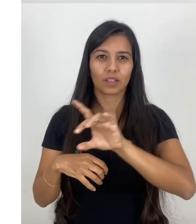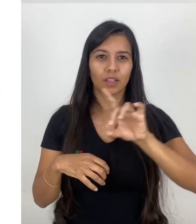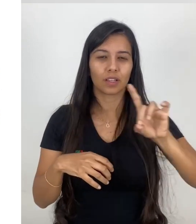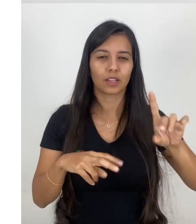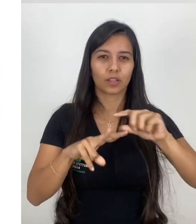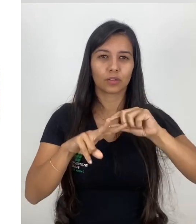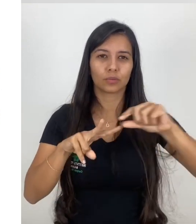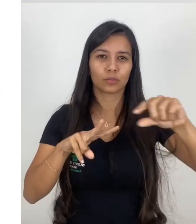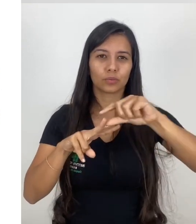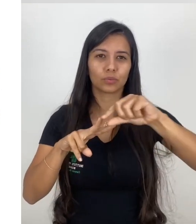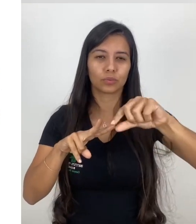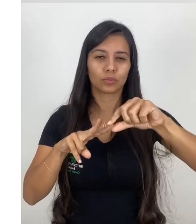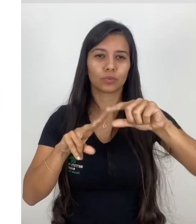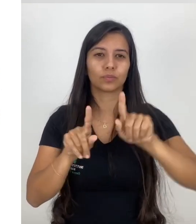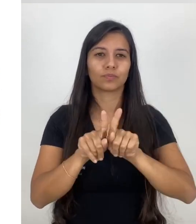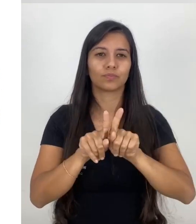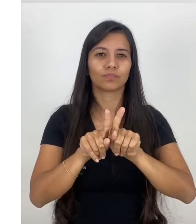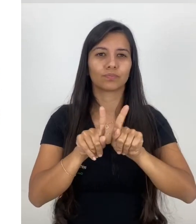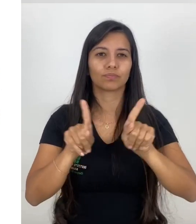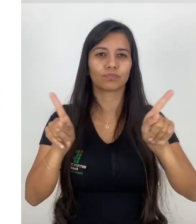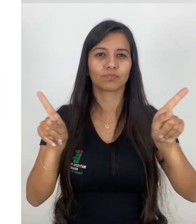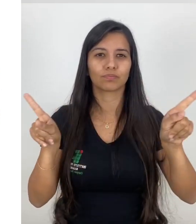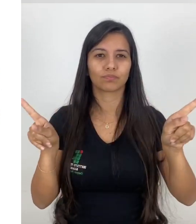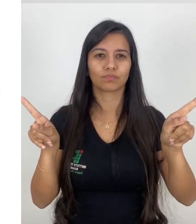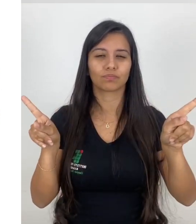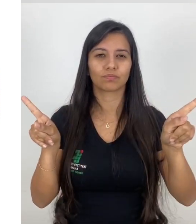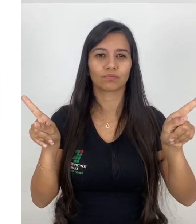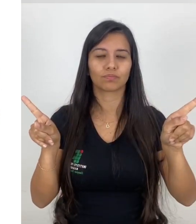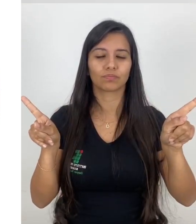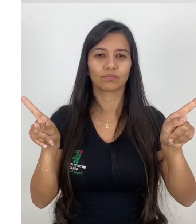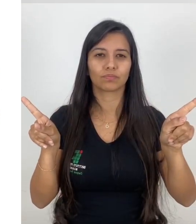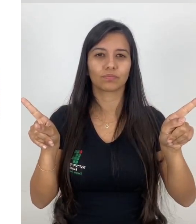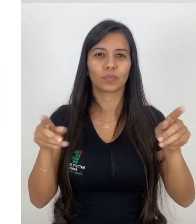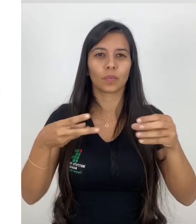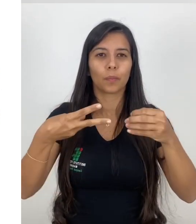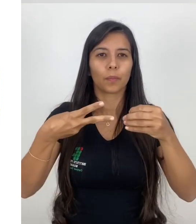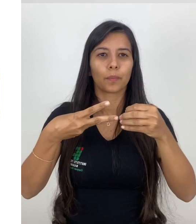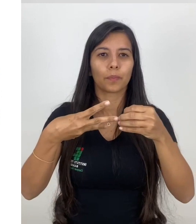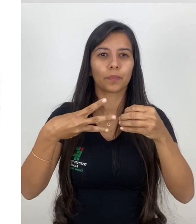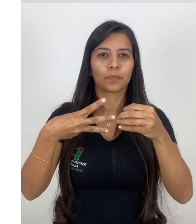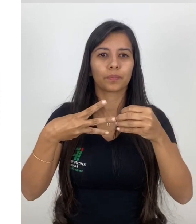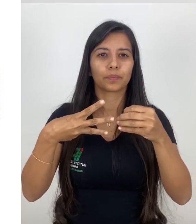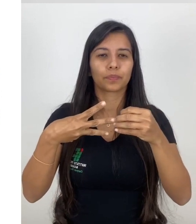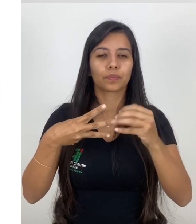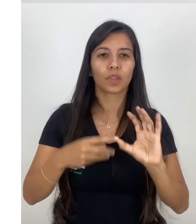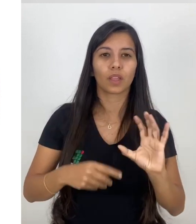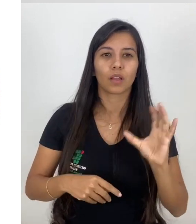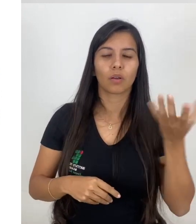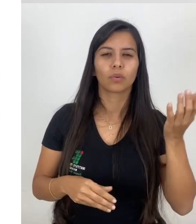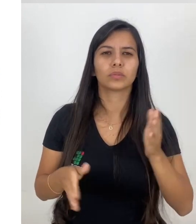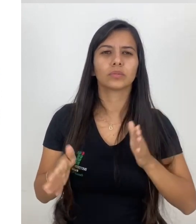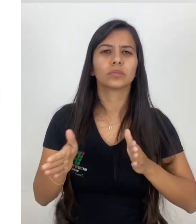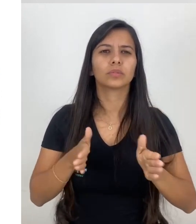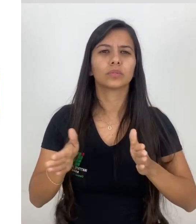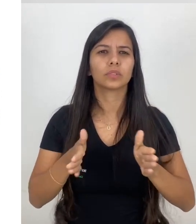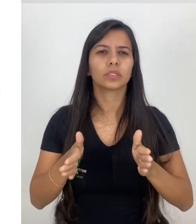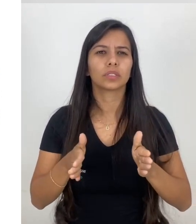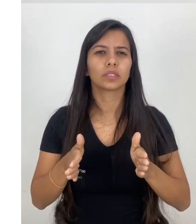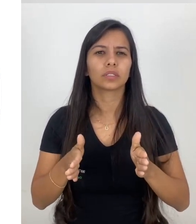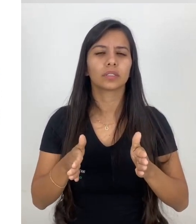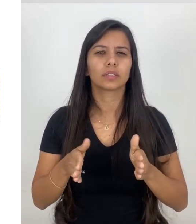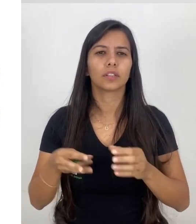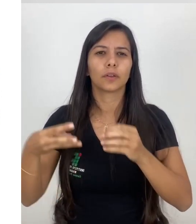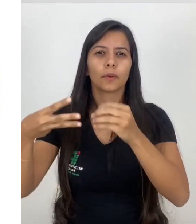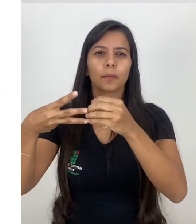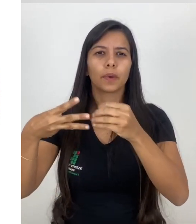cromátide vai migrar para um polo oposto da célula, tá? Então, aqui nesse momento, a gente vê em ambas as